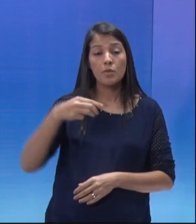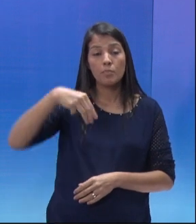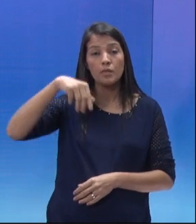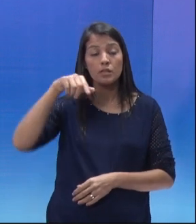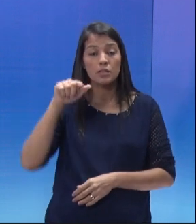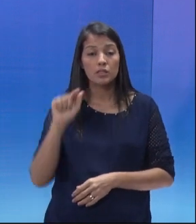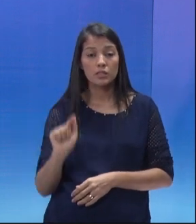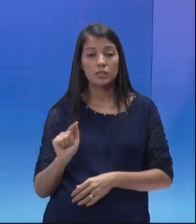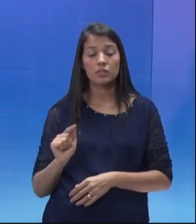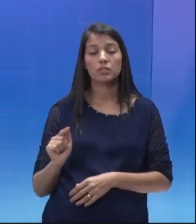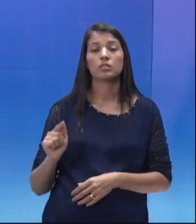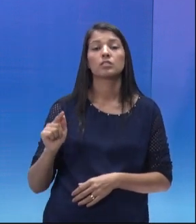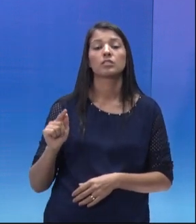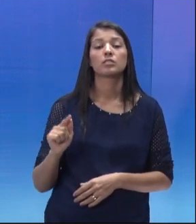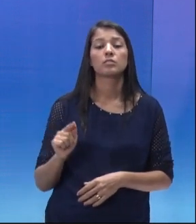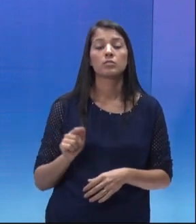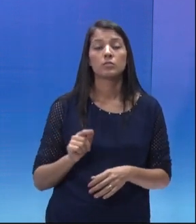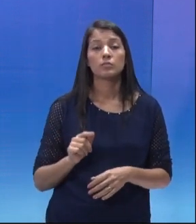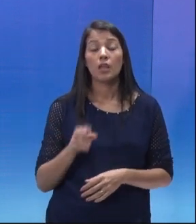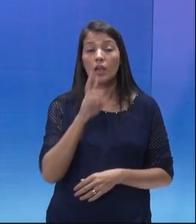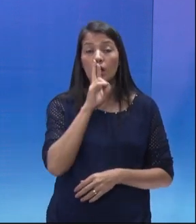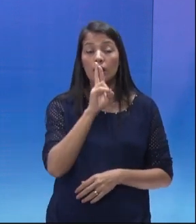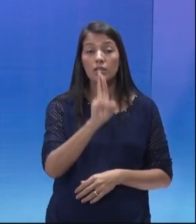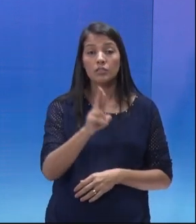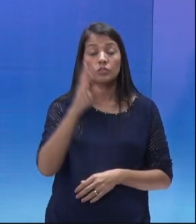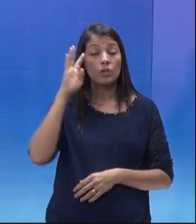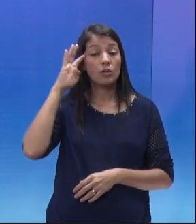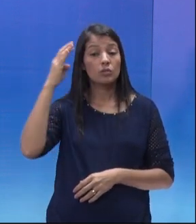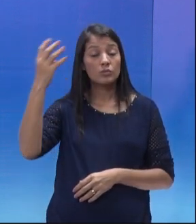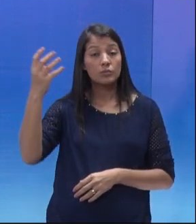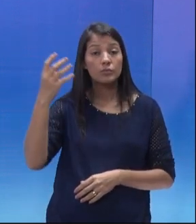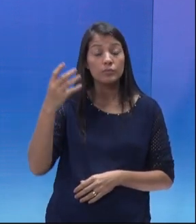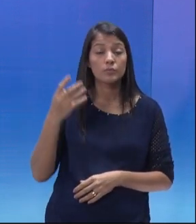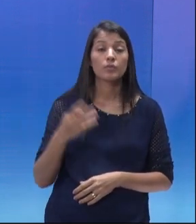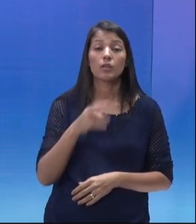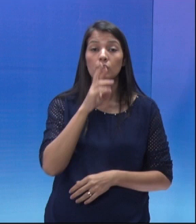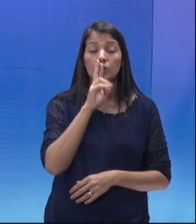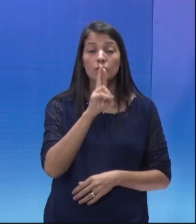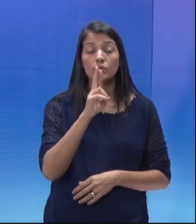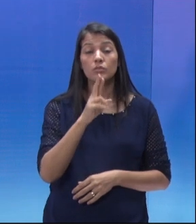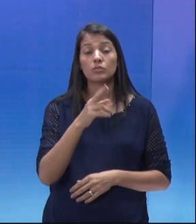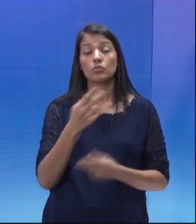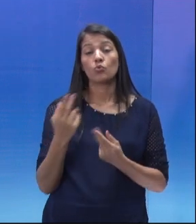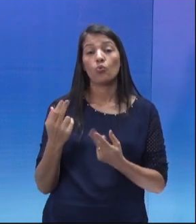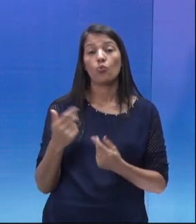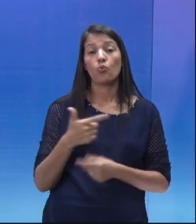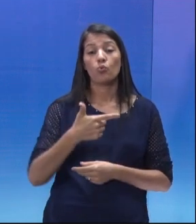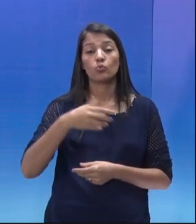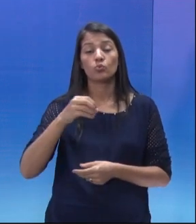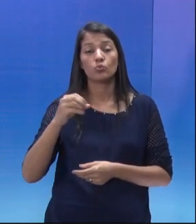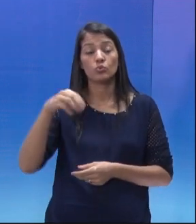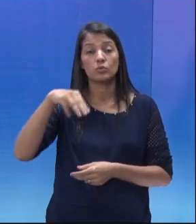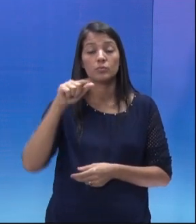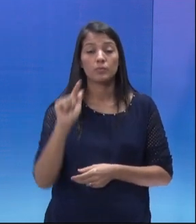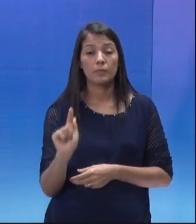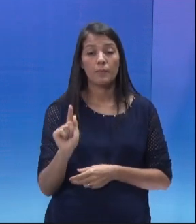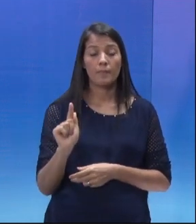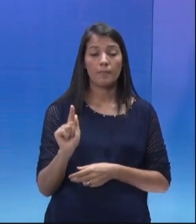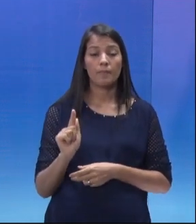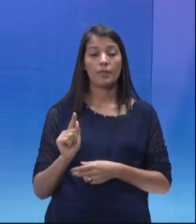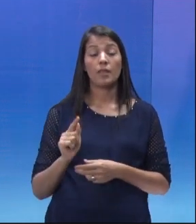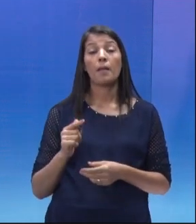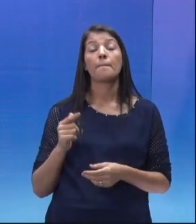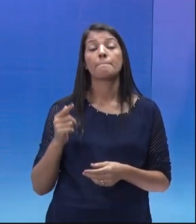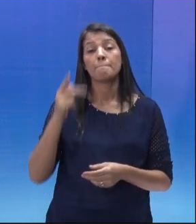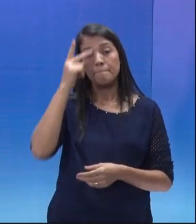malation de 200 miligramas. Já para a atrazina, a dose letal é de 3.100 miligramas para cada